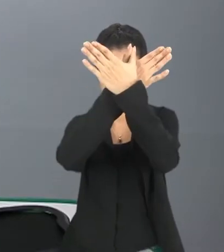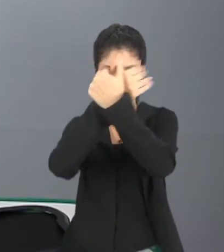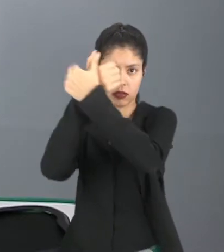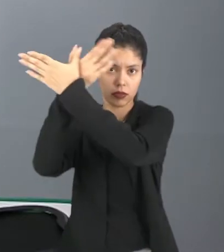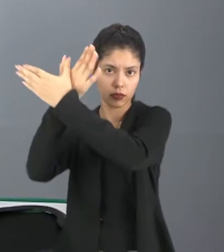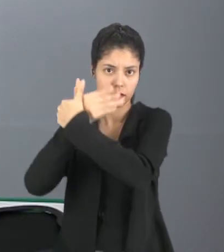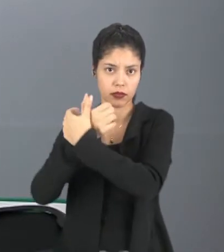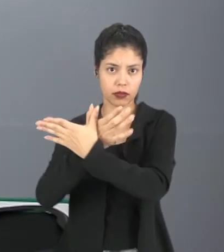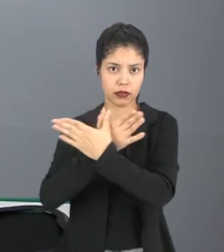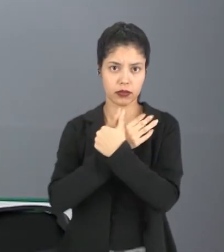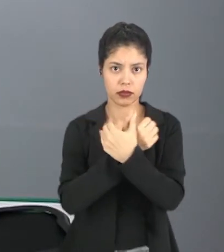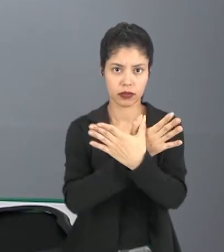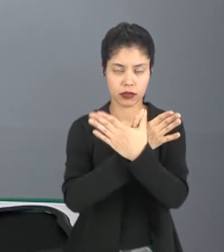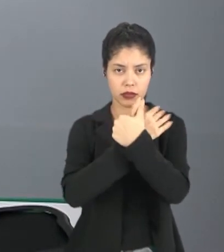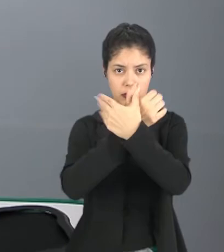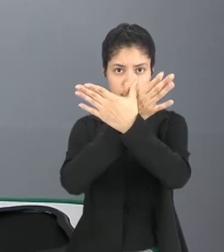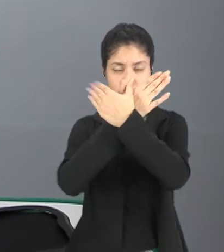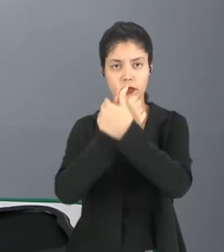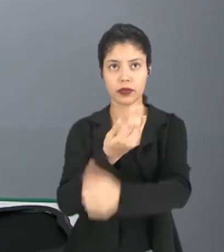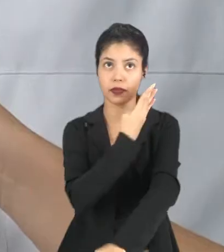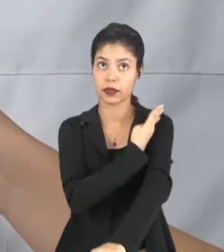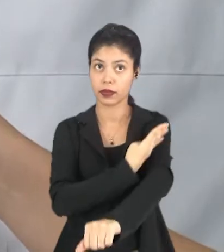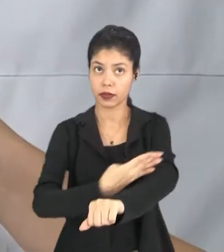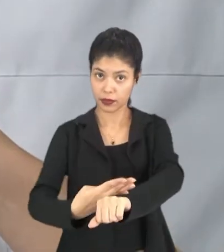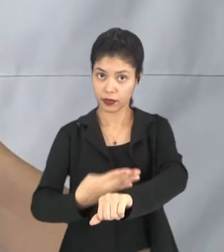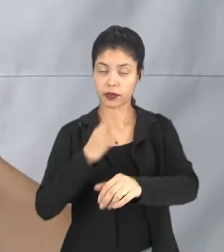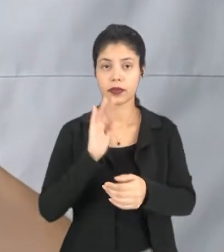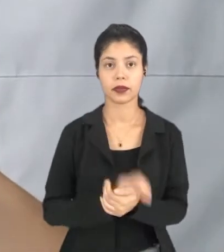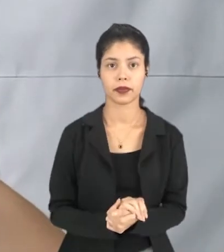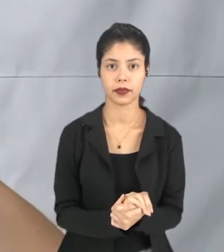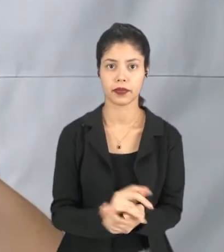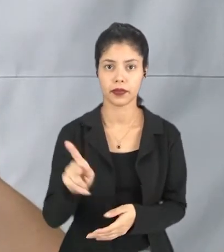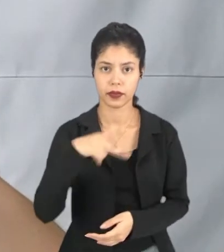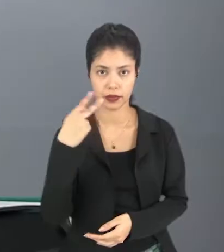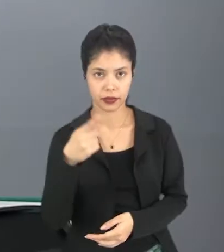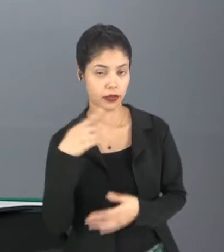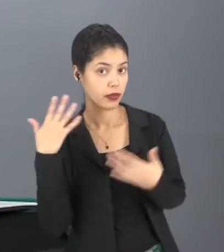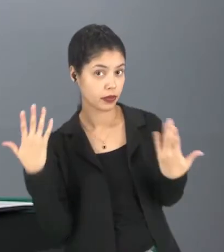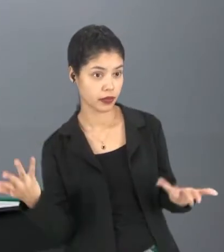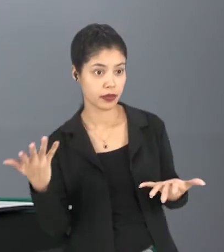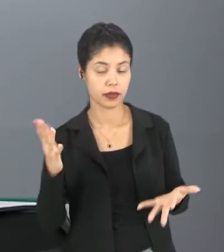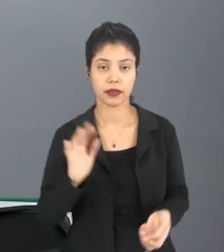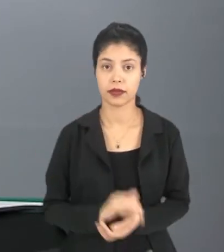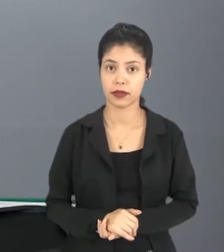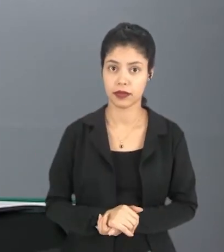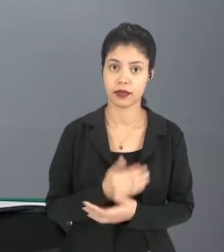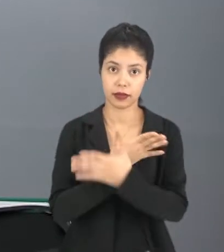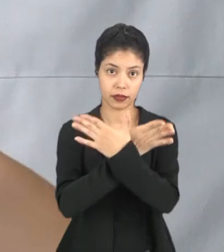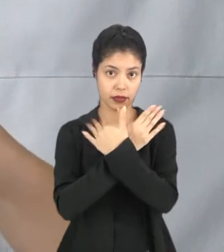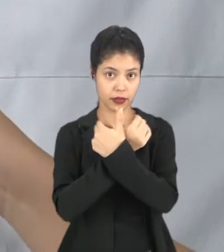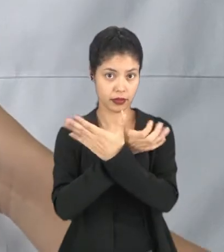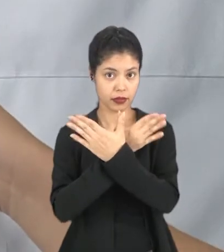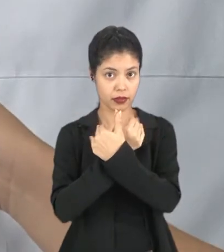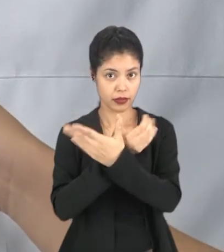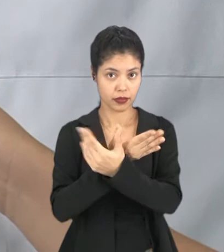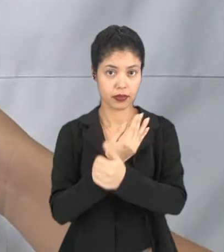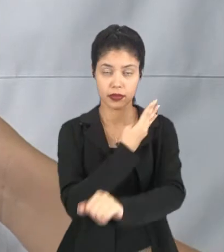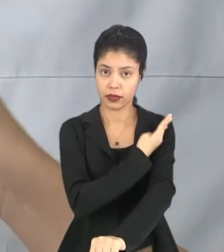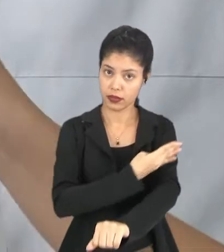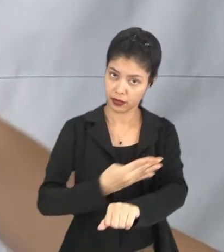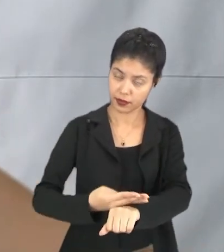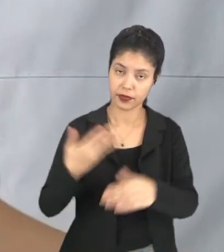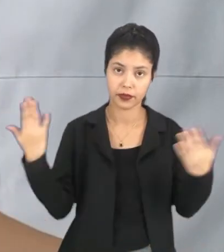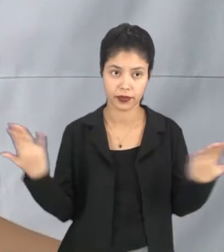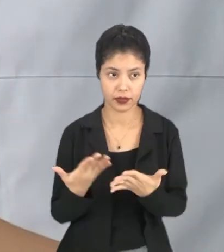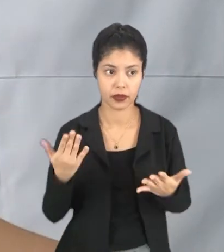As borboletas brancas. Nós estamos falando sobre as borboletas brancas